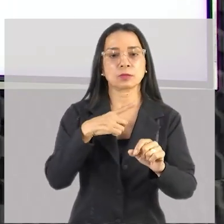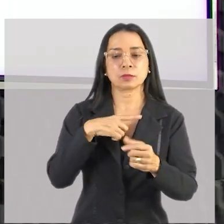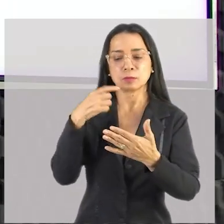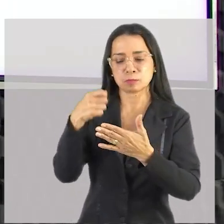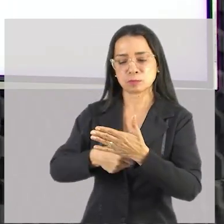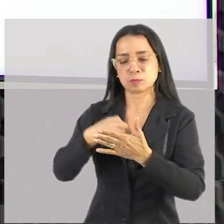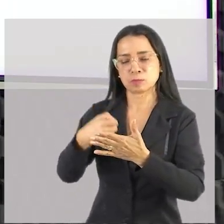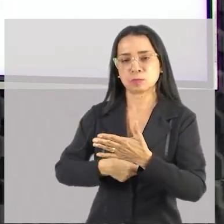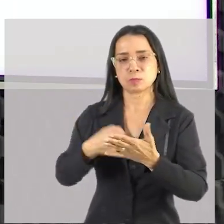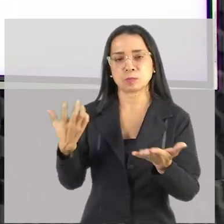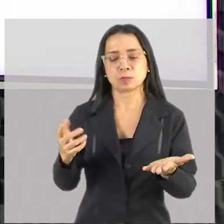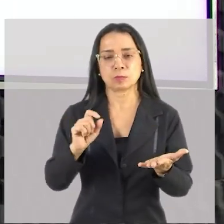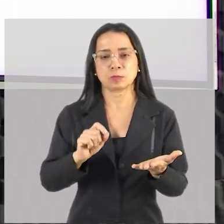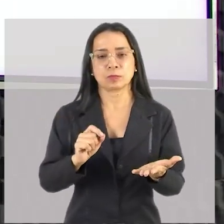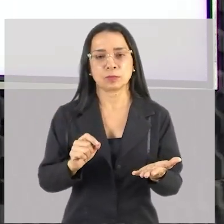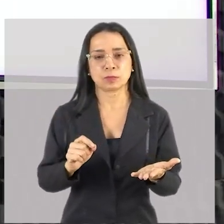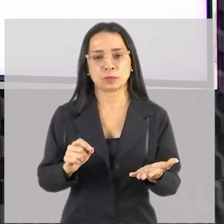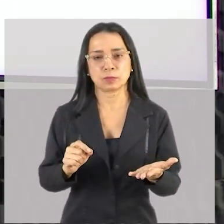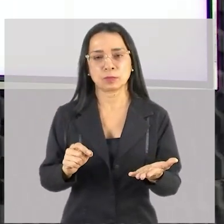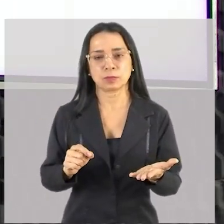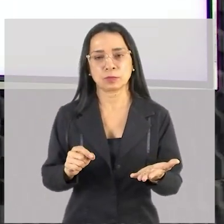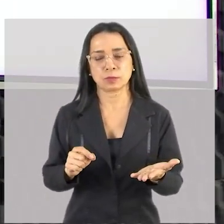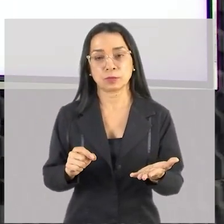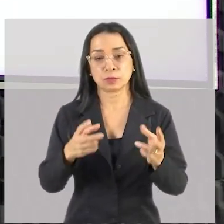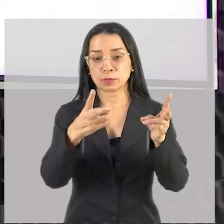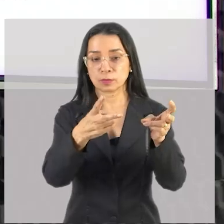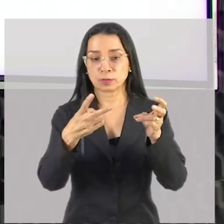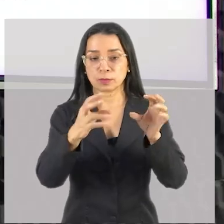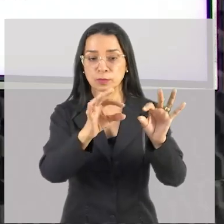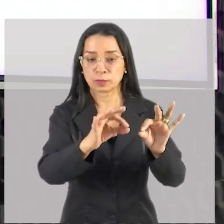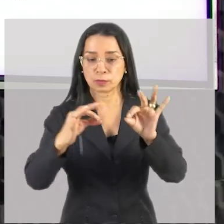muito cobrado mesmo, muito cobrado. E você tem que estar ligado.